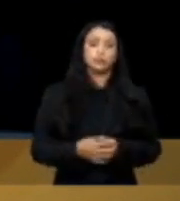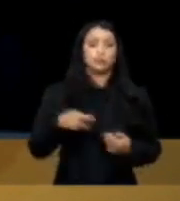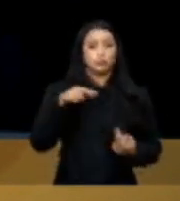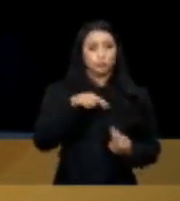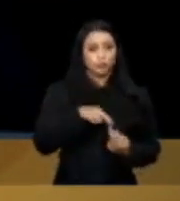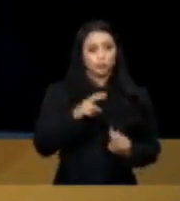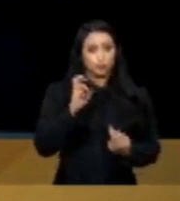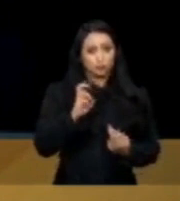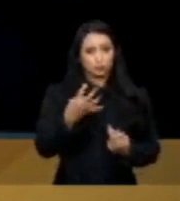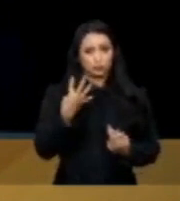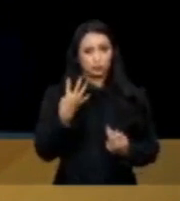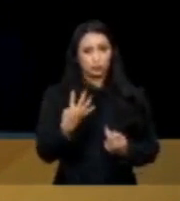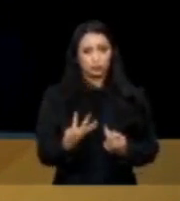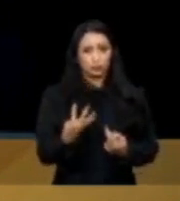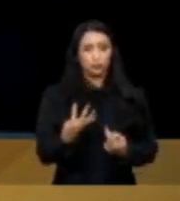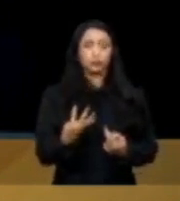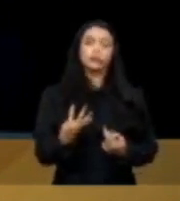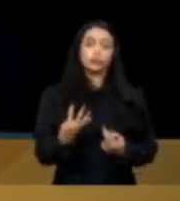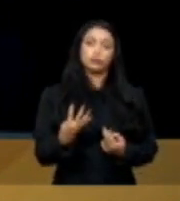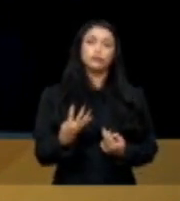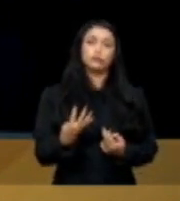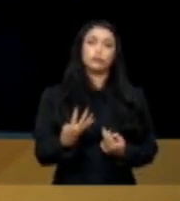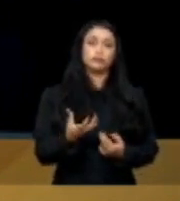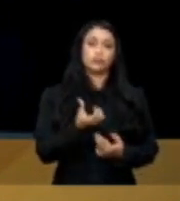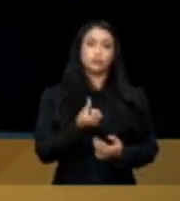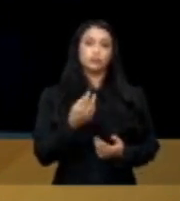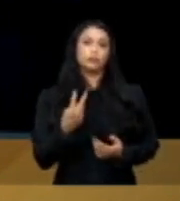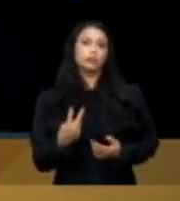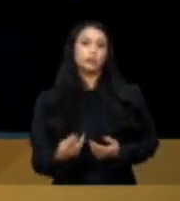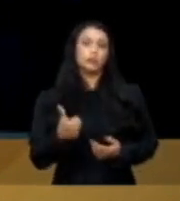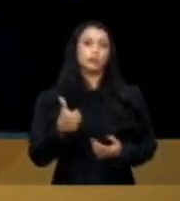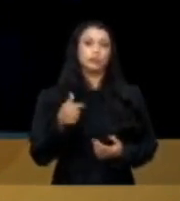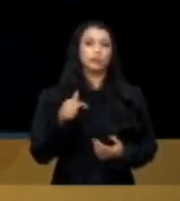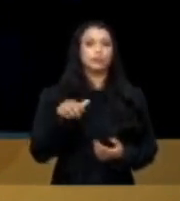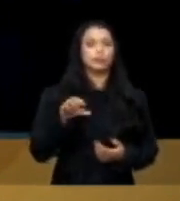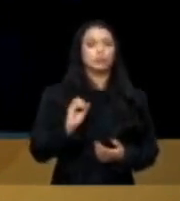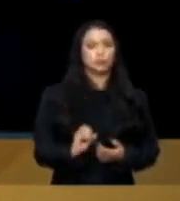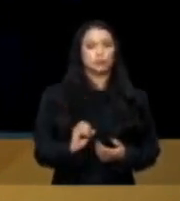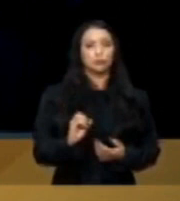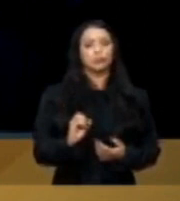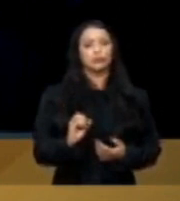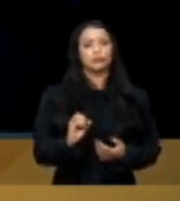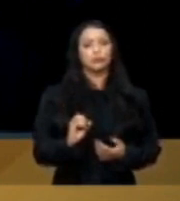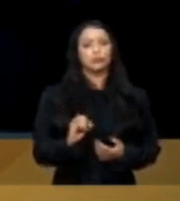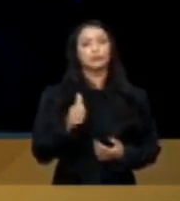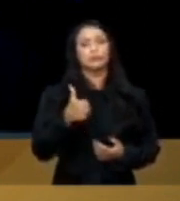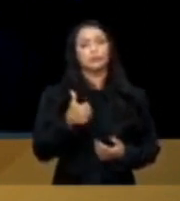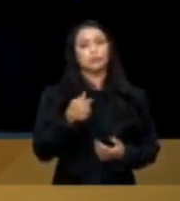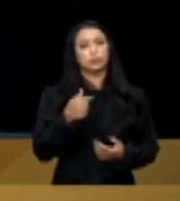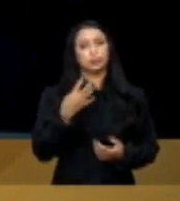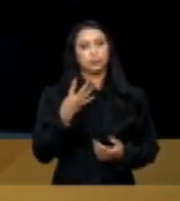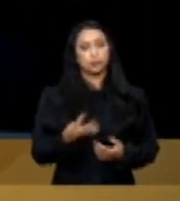inciso 54, assim como o 62 e o 170, caput e 174